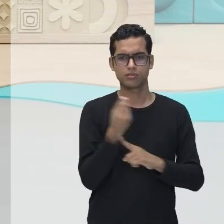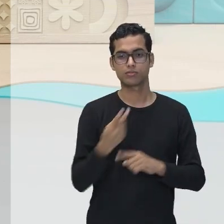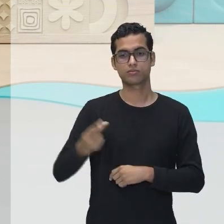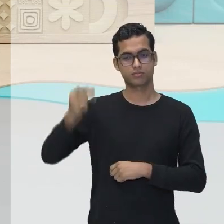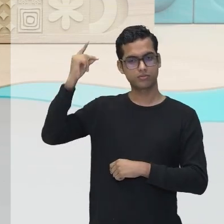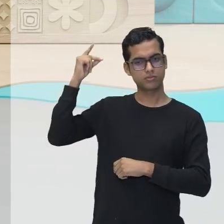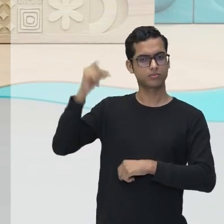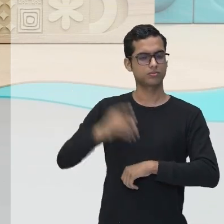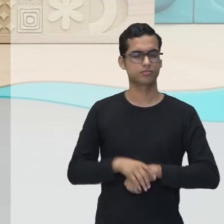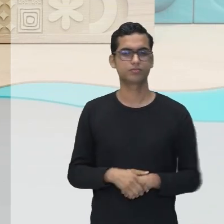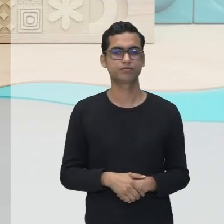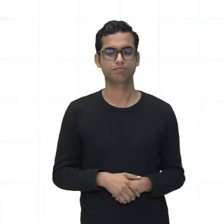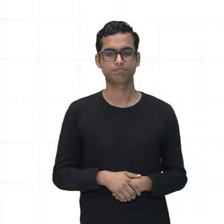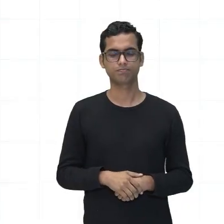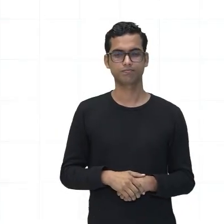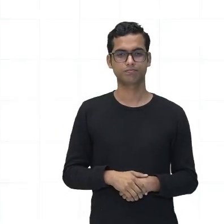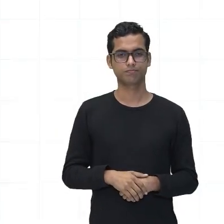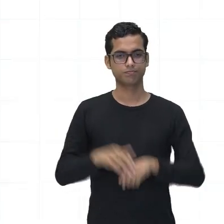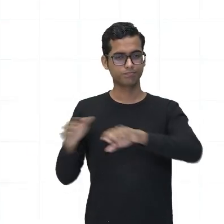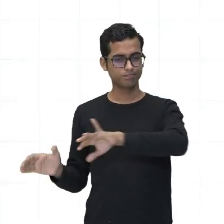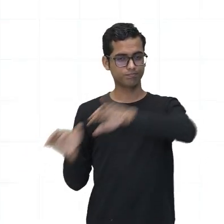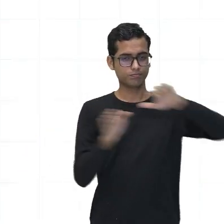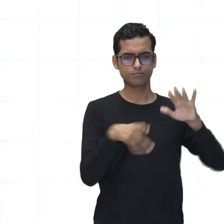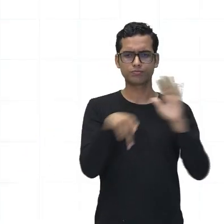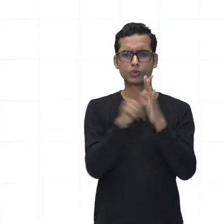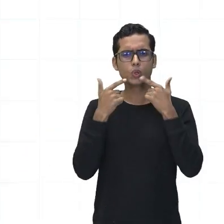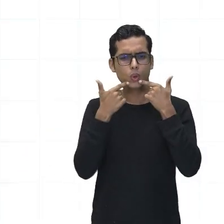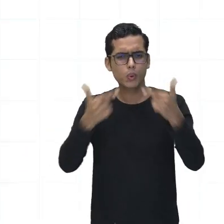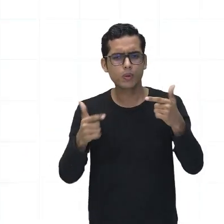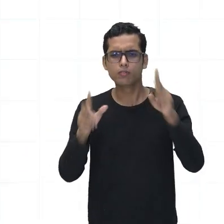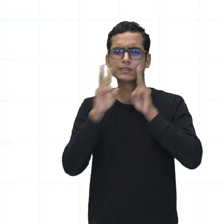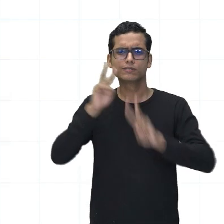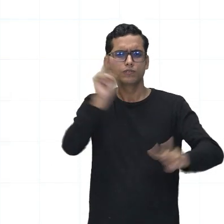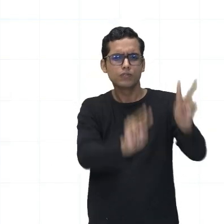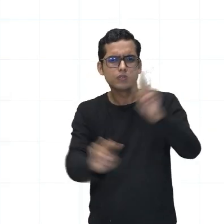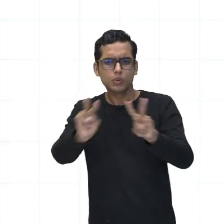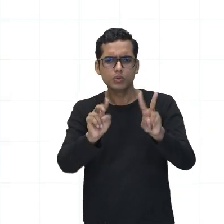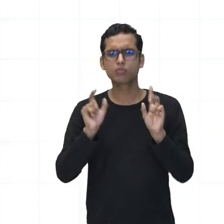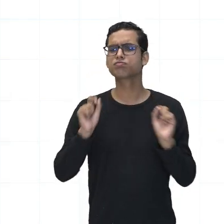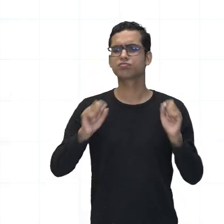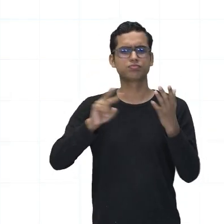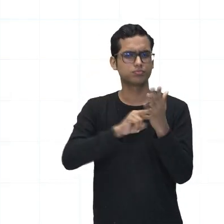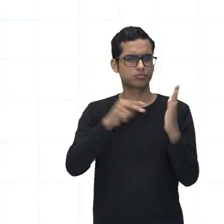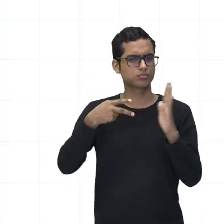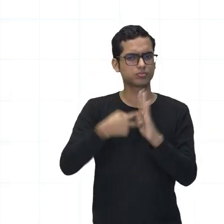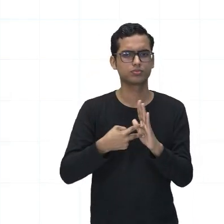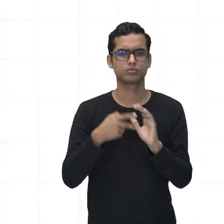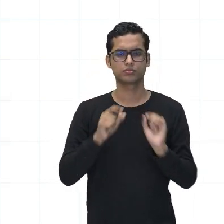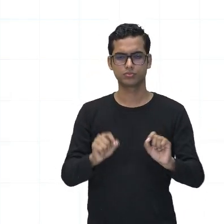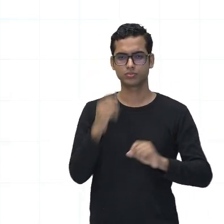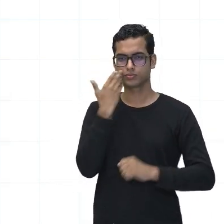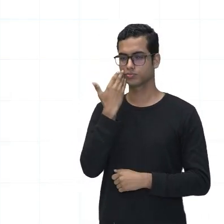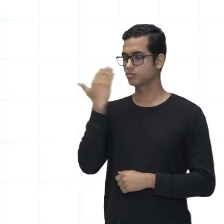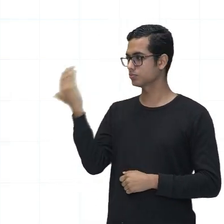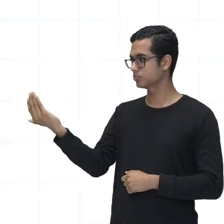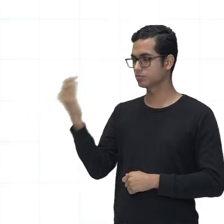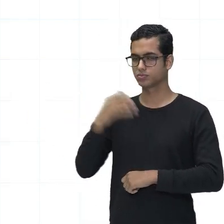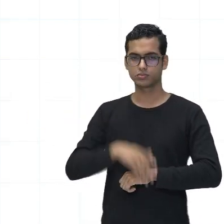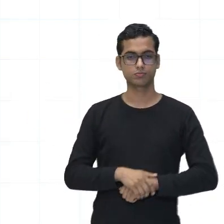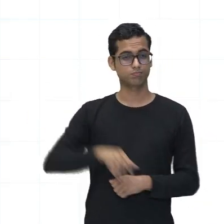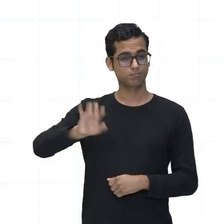a linguagem visual. O que vem ser a linguagem visual? A linguagem visual é simplesmente um fenômeno